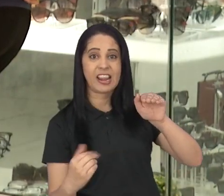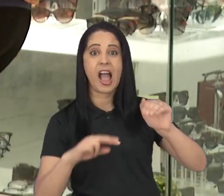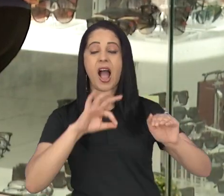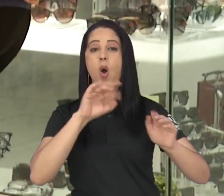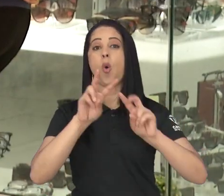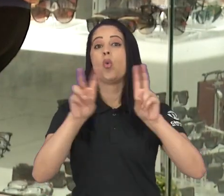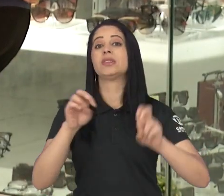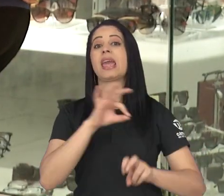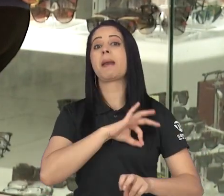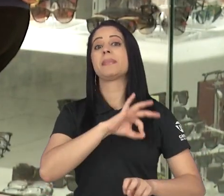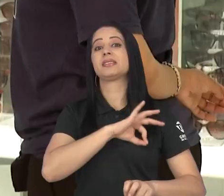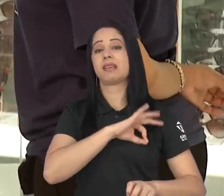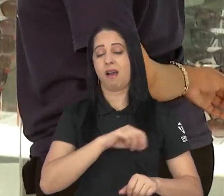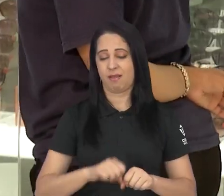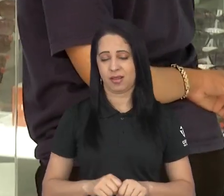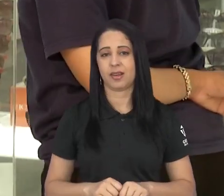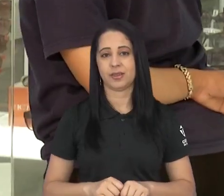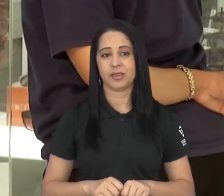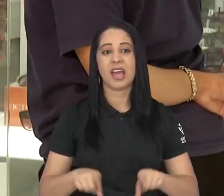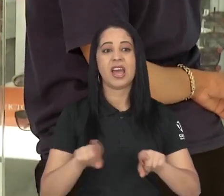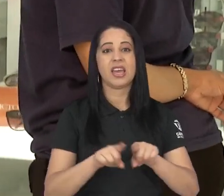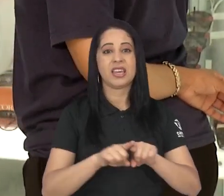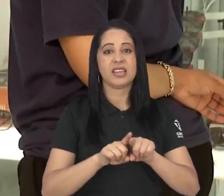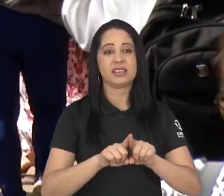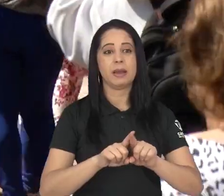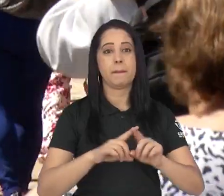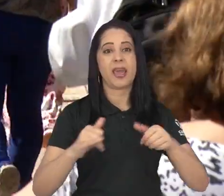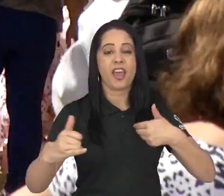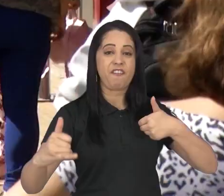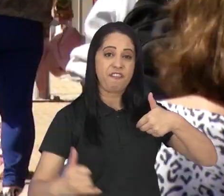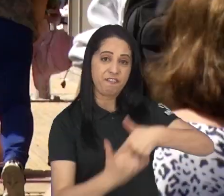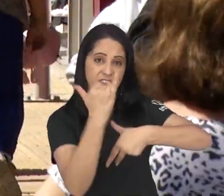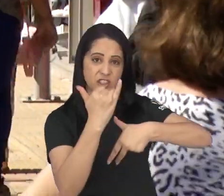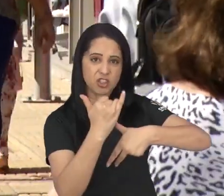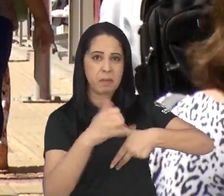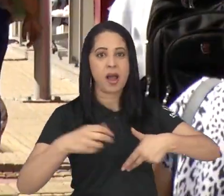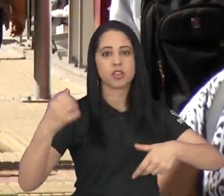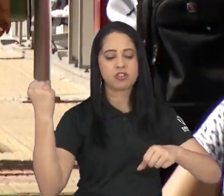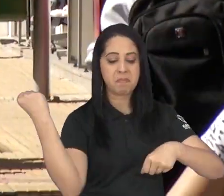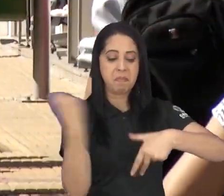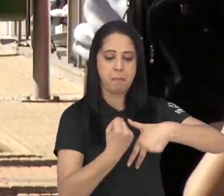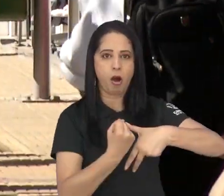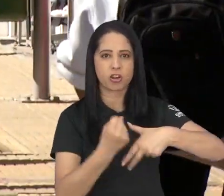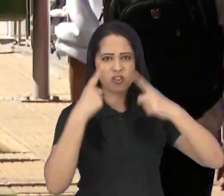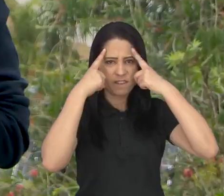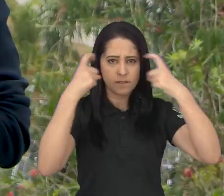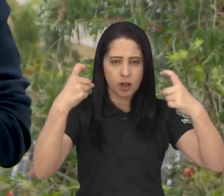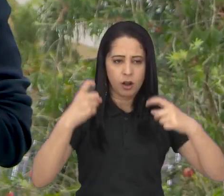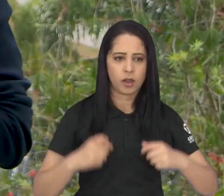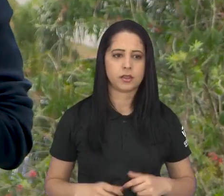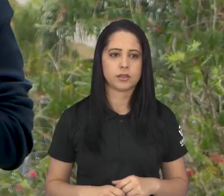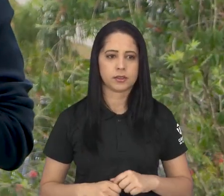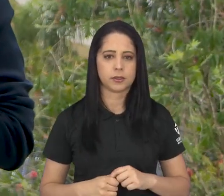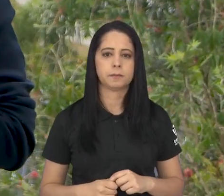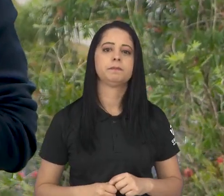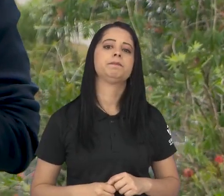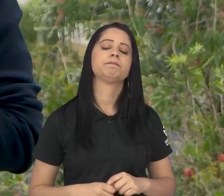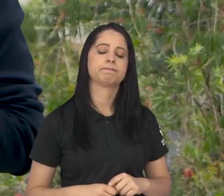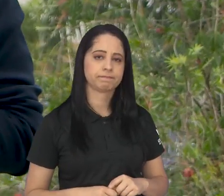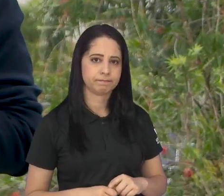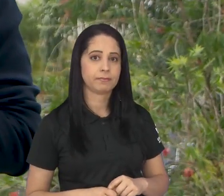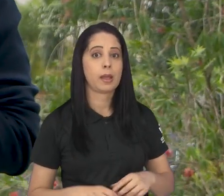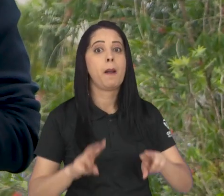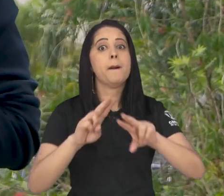quando o assunto é salário desemprego e no número de vítimas de mortes violentas diante de